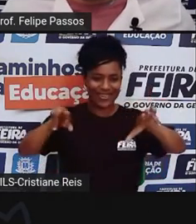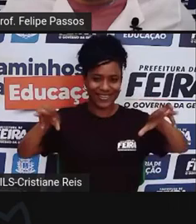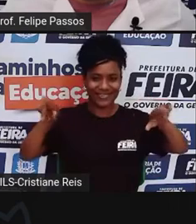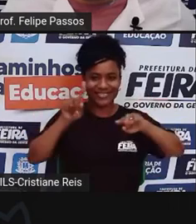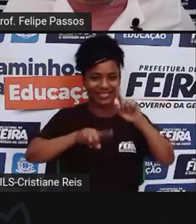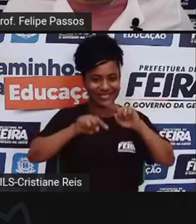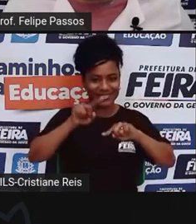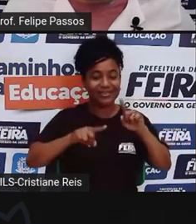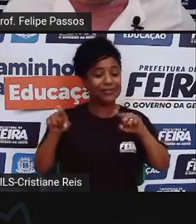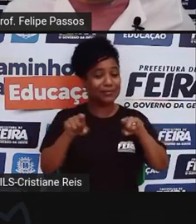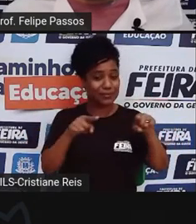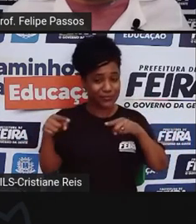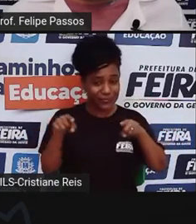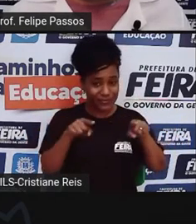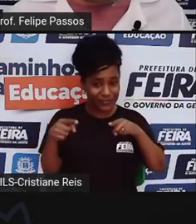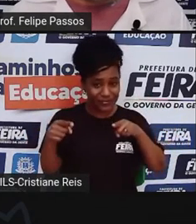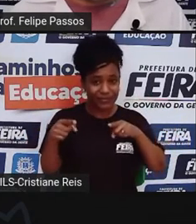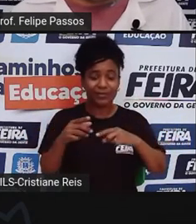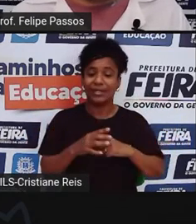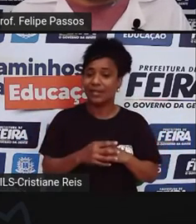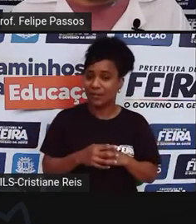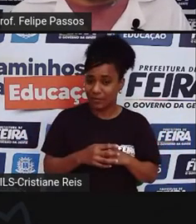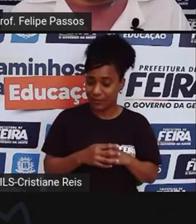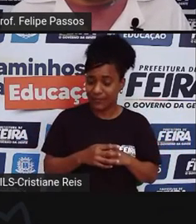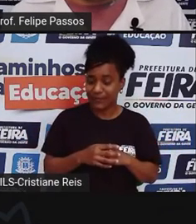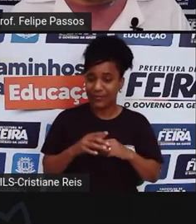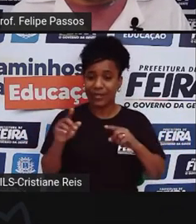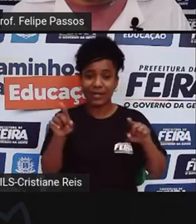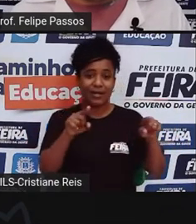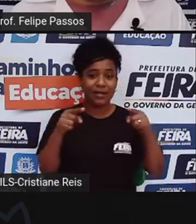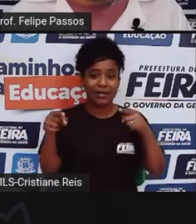Então, a música das notas musicais.